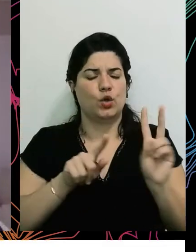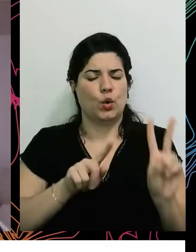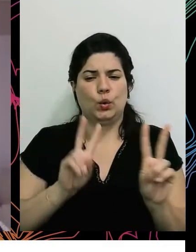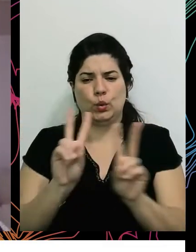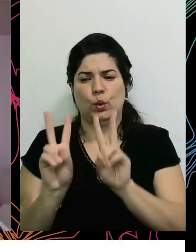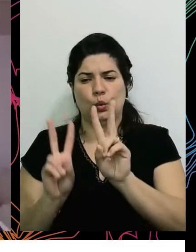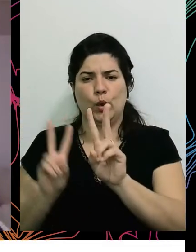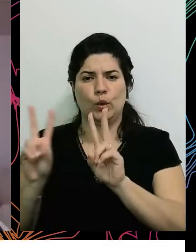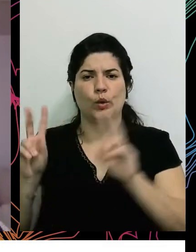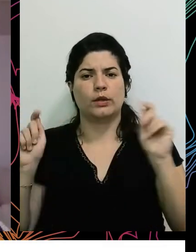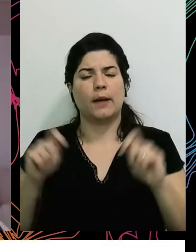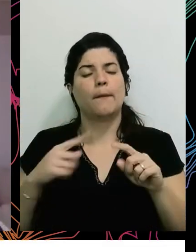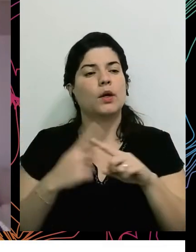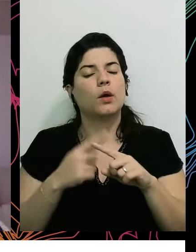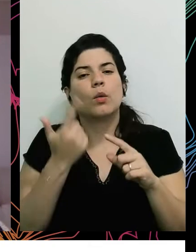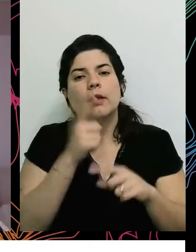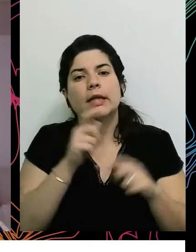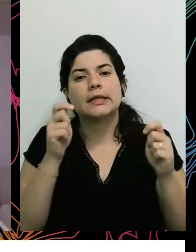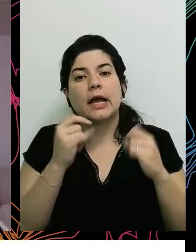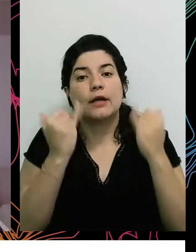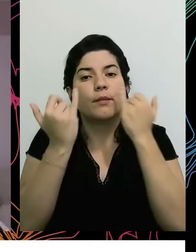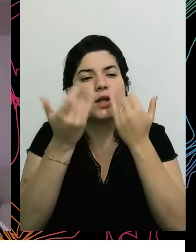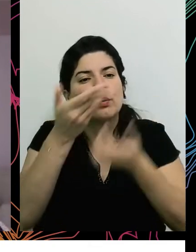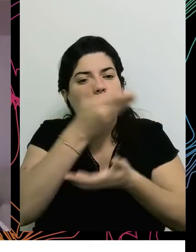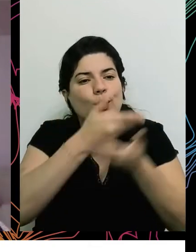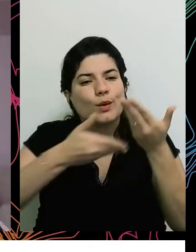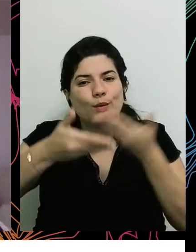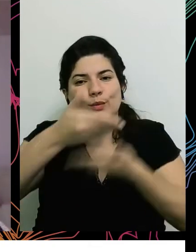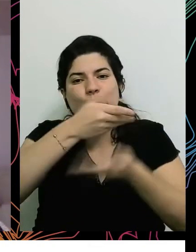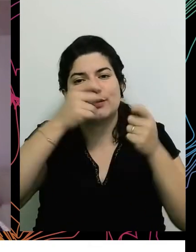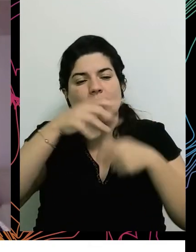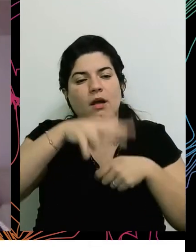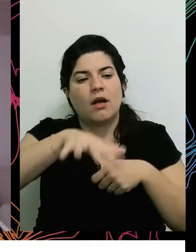essa troca de informações sobre o ambiente